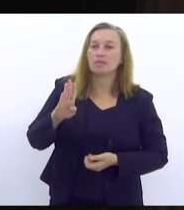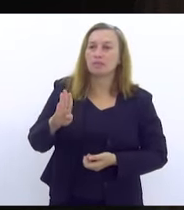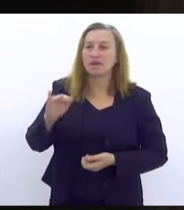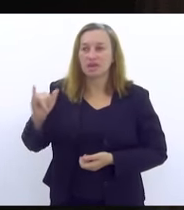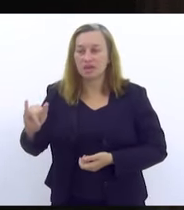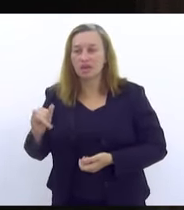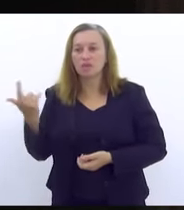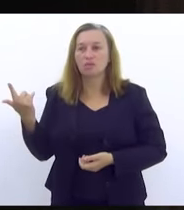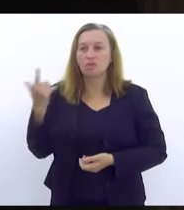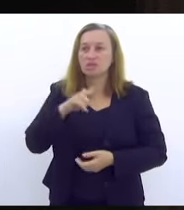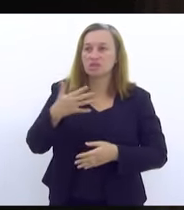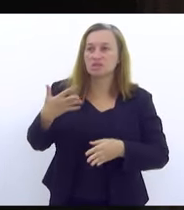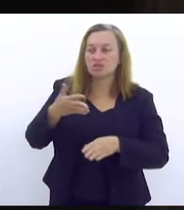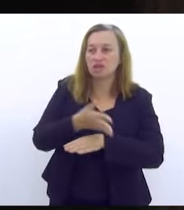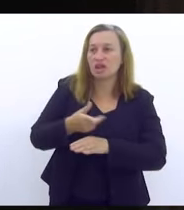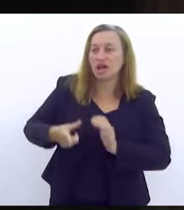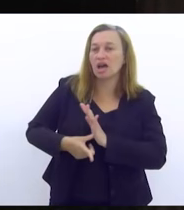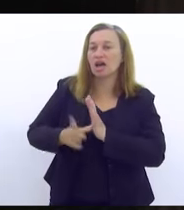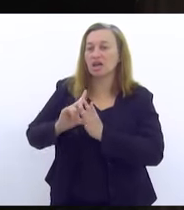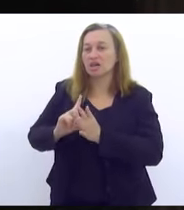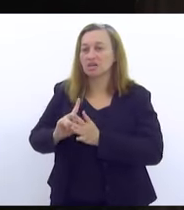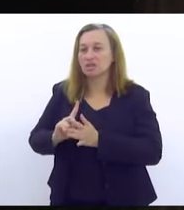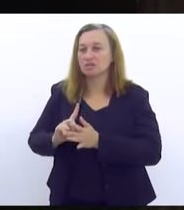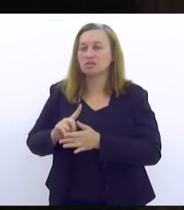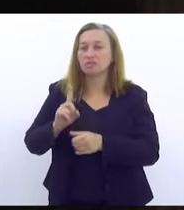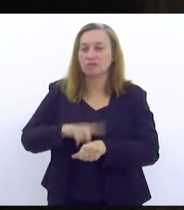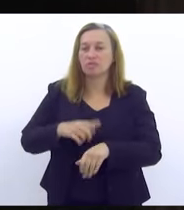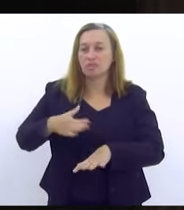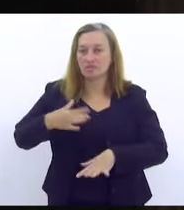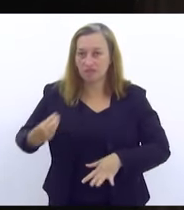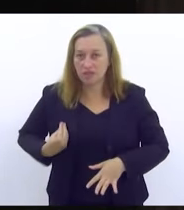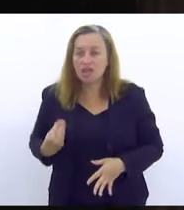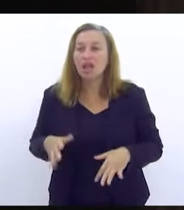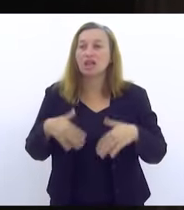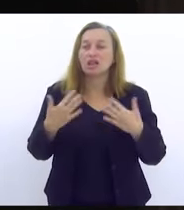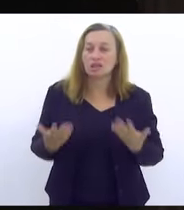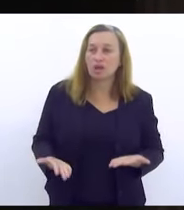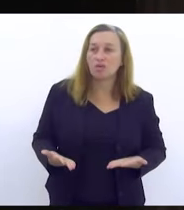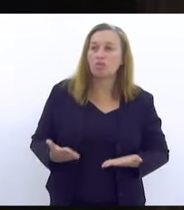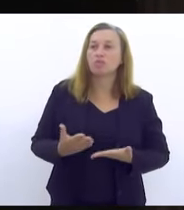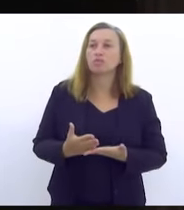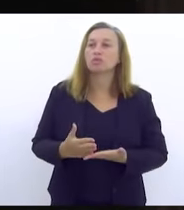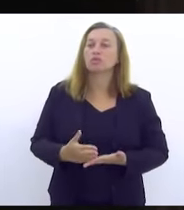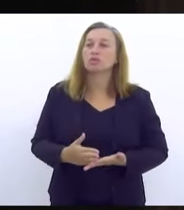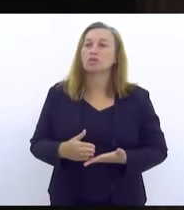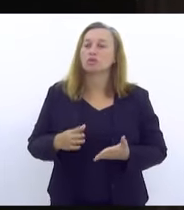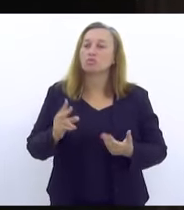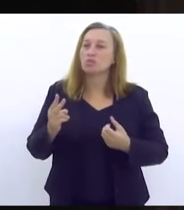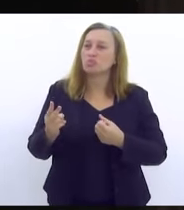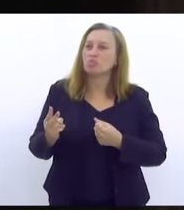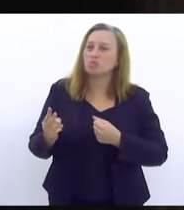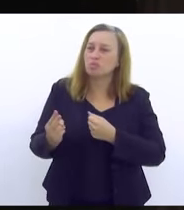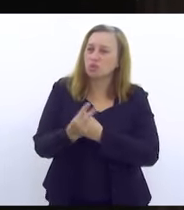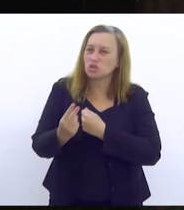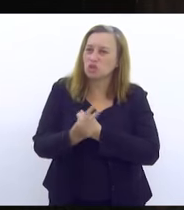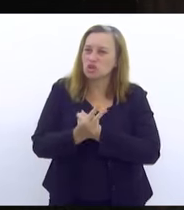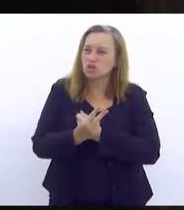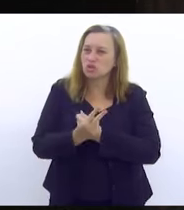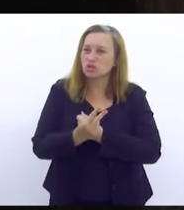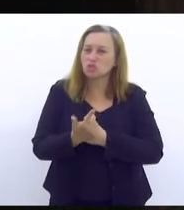EBI conseguiu chegar antes do tempo na minha vida. Então, me livrou de muitas